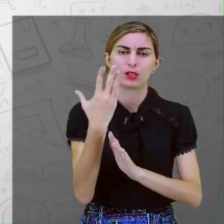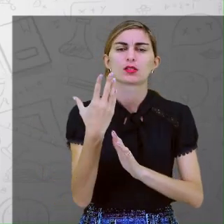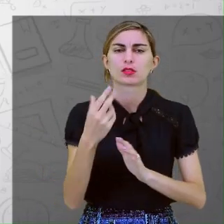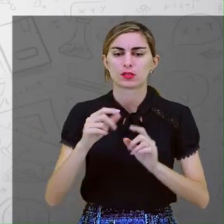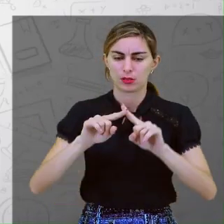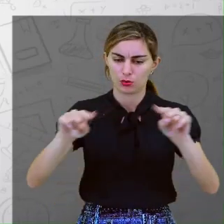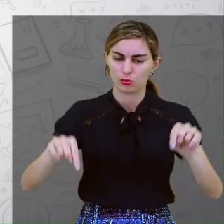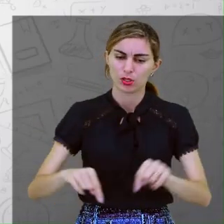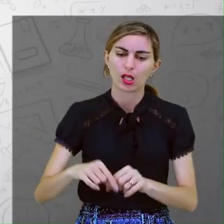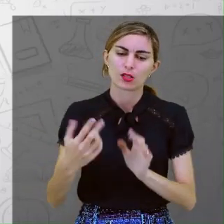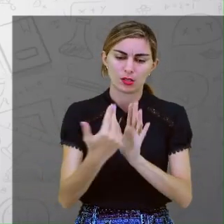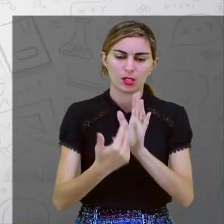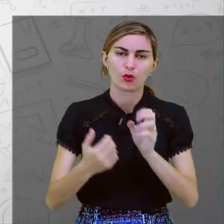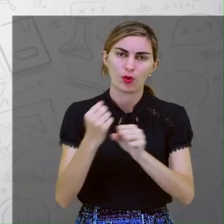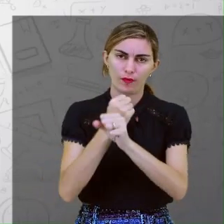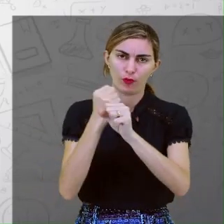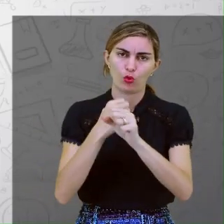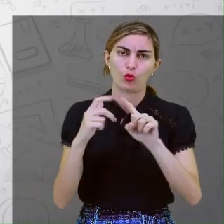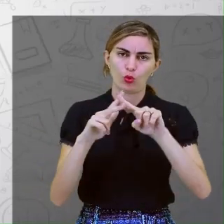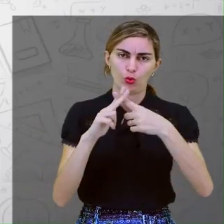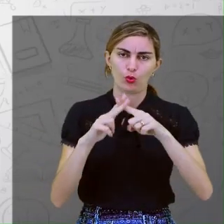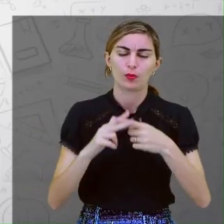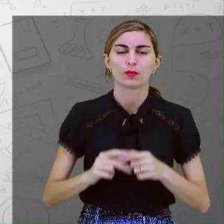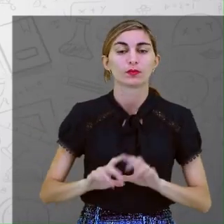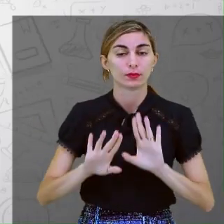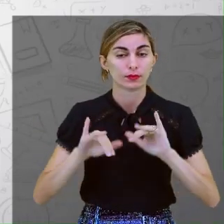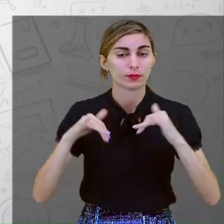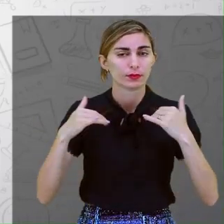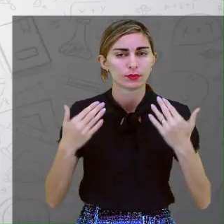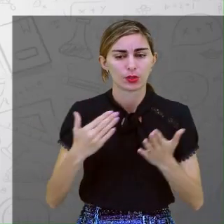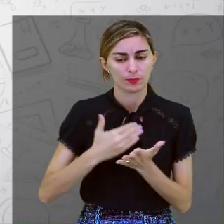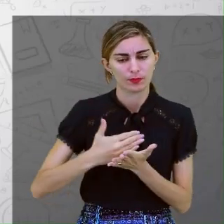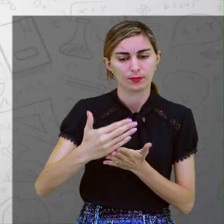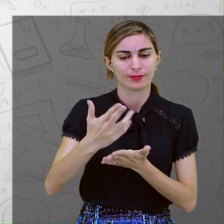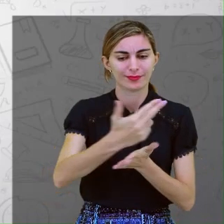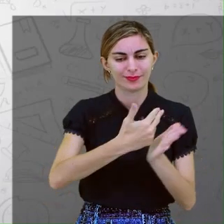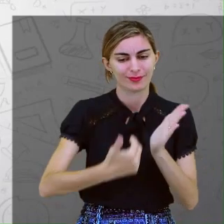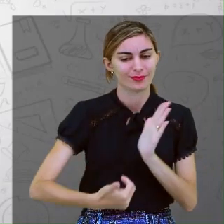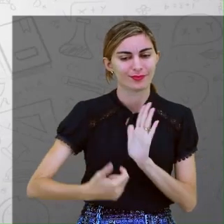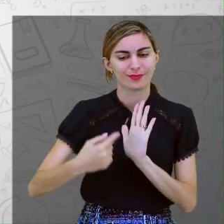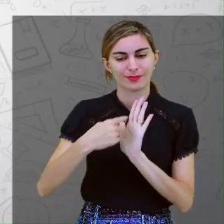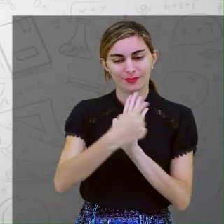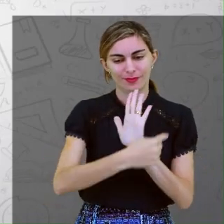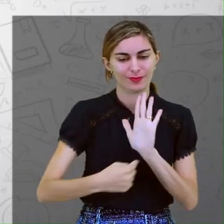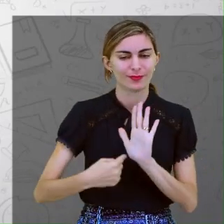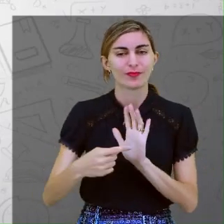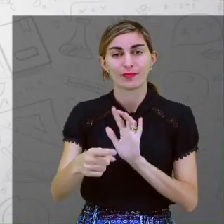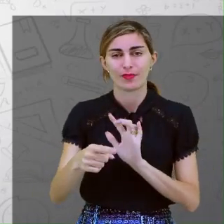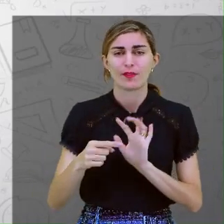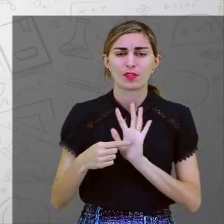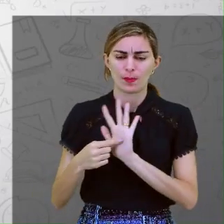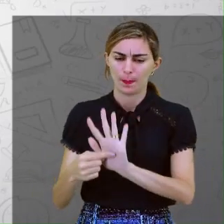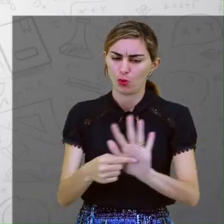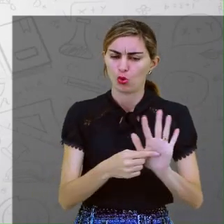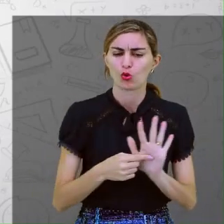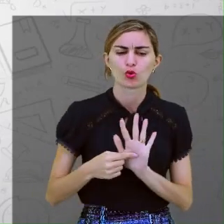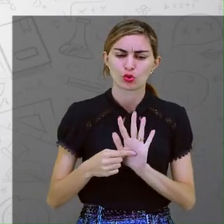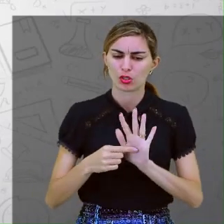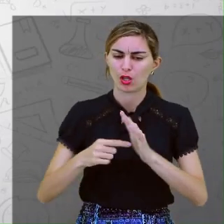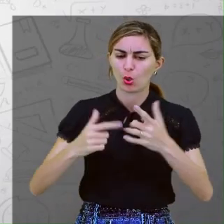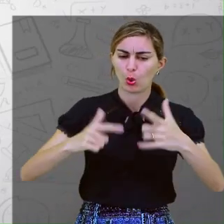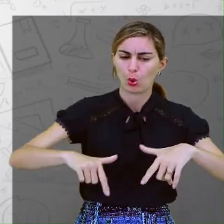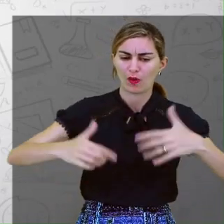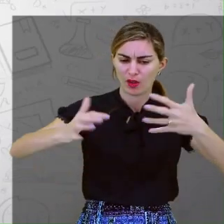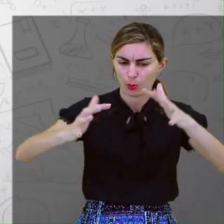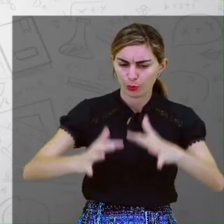na planta de reforma. Tá? Então, a partir da planta de reforma, onde vocês vão indicar ali o que vai ser